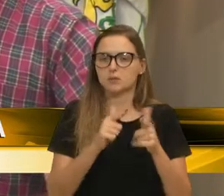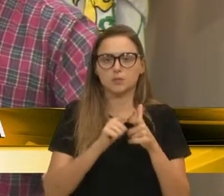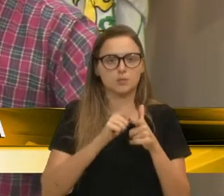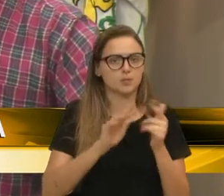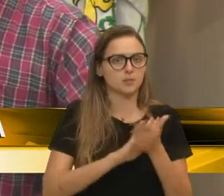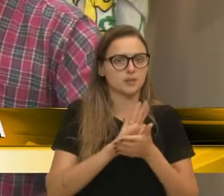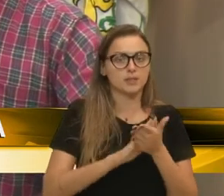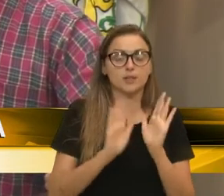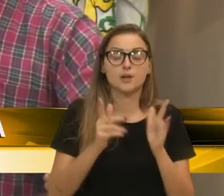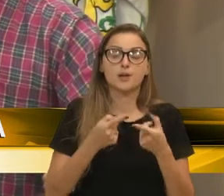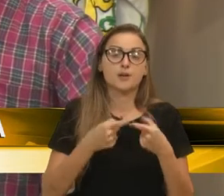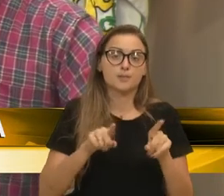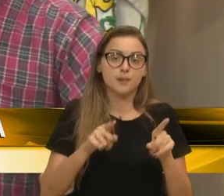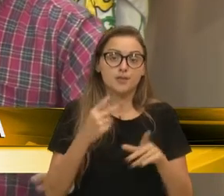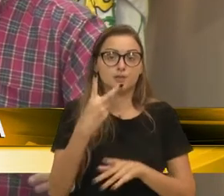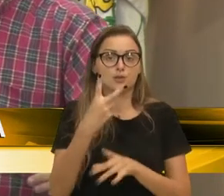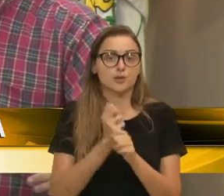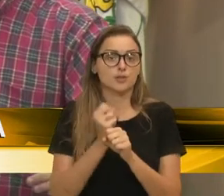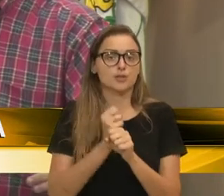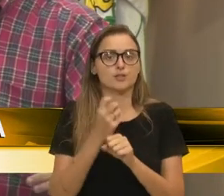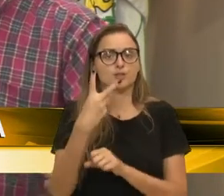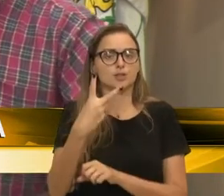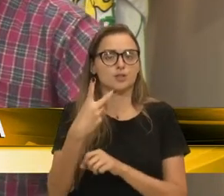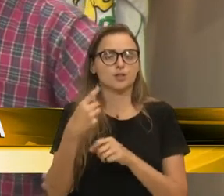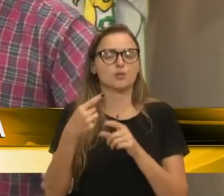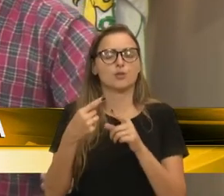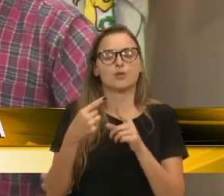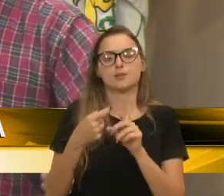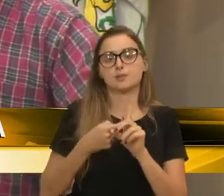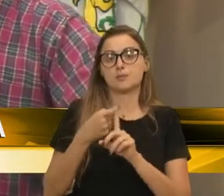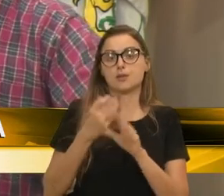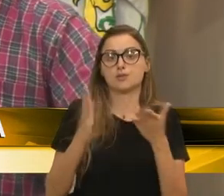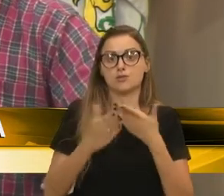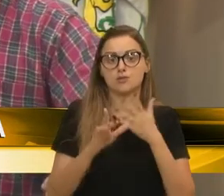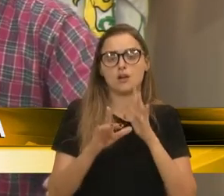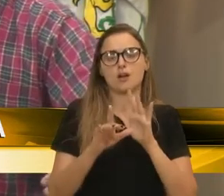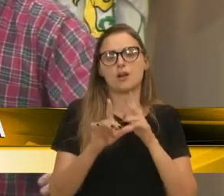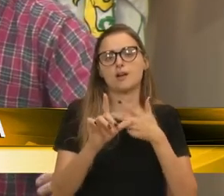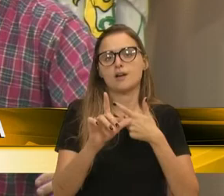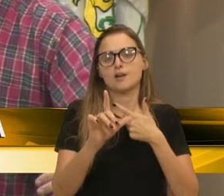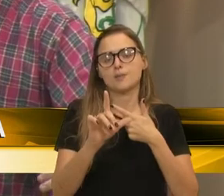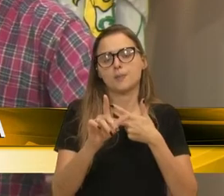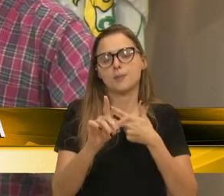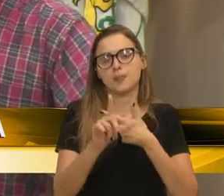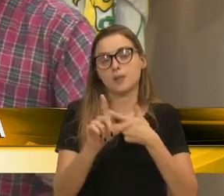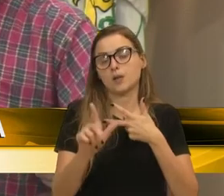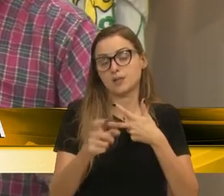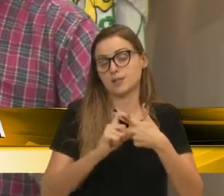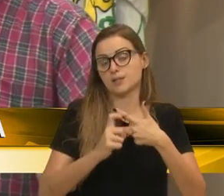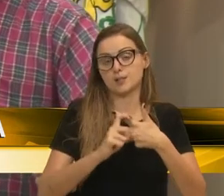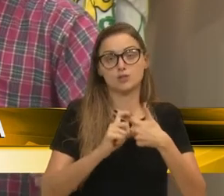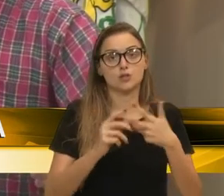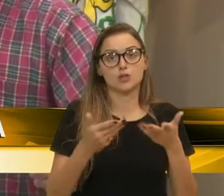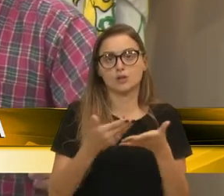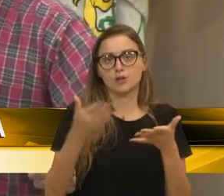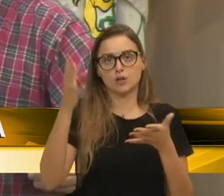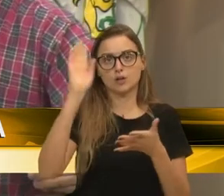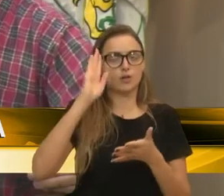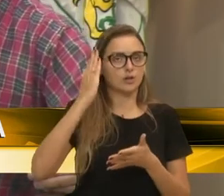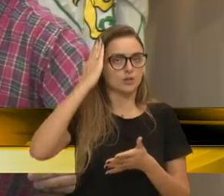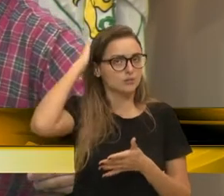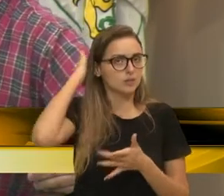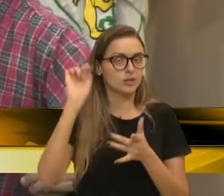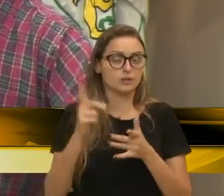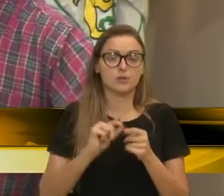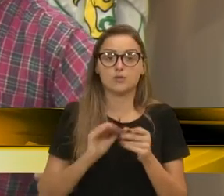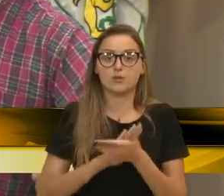já são 2 anos e 2 meses dessa legislatura, 2 anos e 2 meses também que o prefeito aí está, e nada veio. Eu vejo muito essa